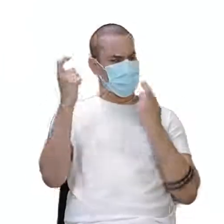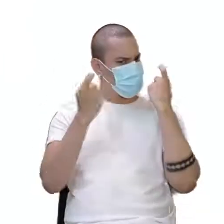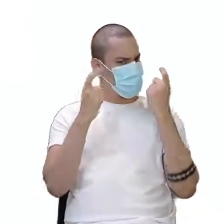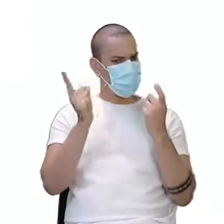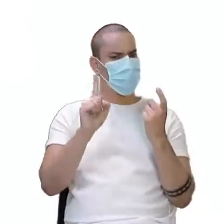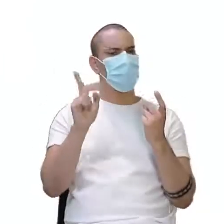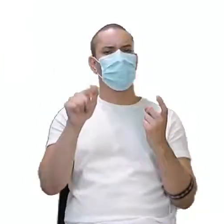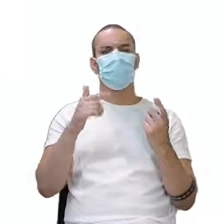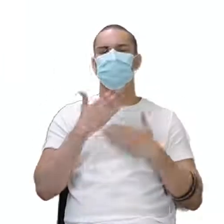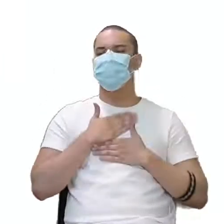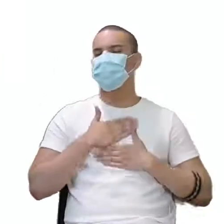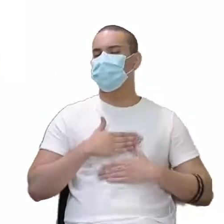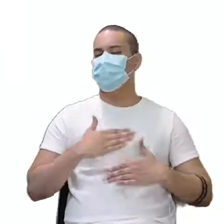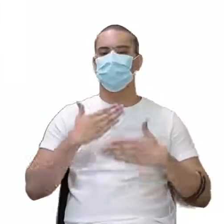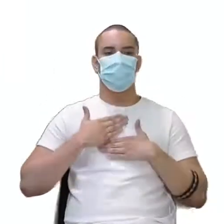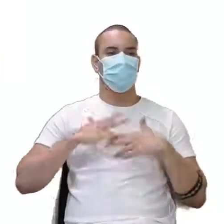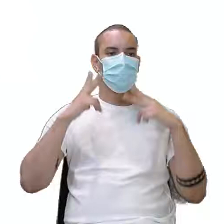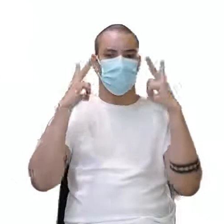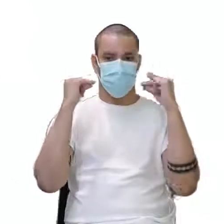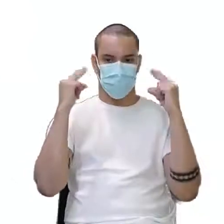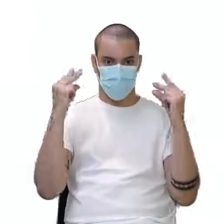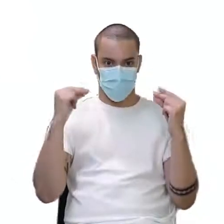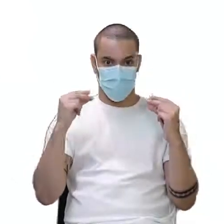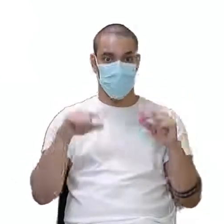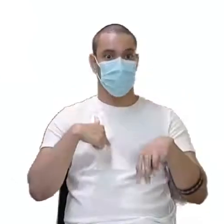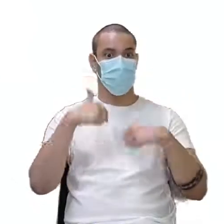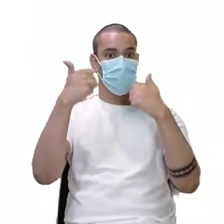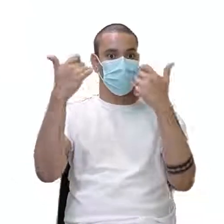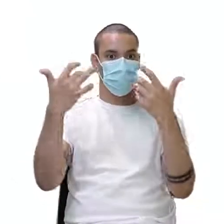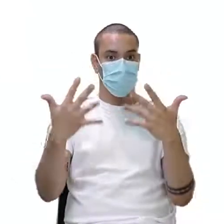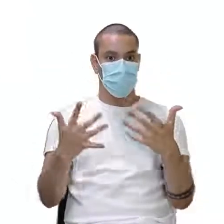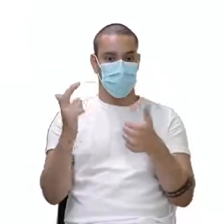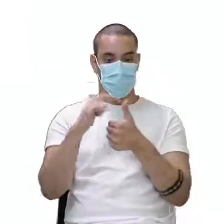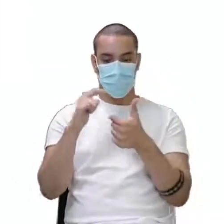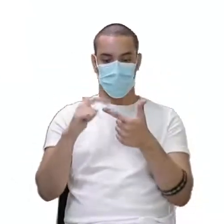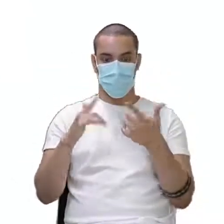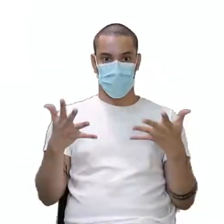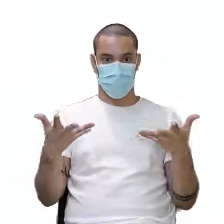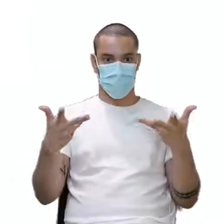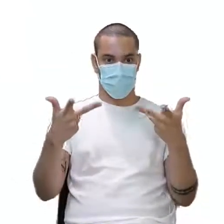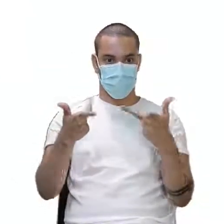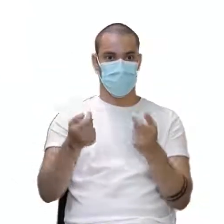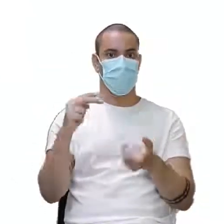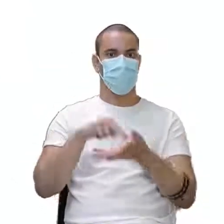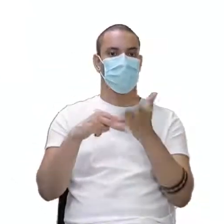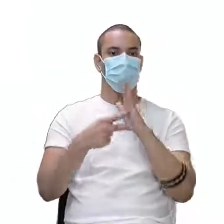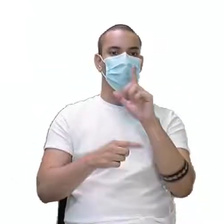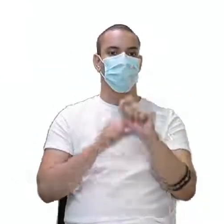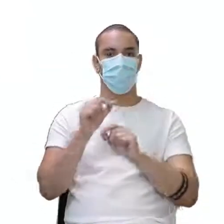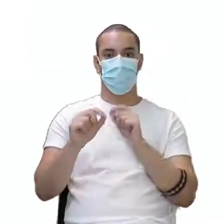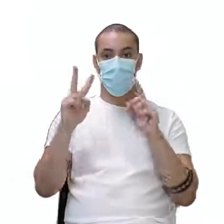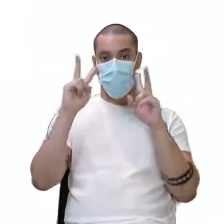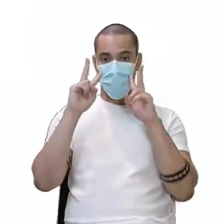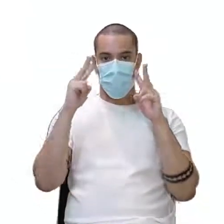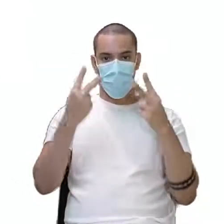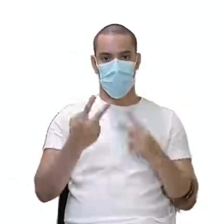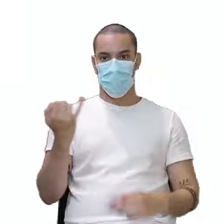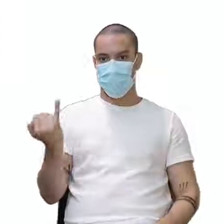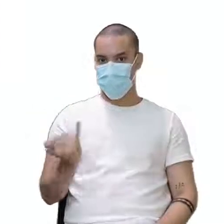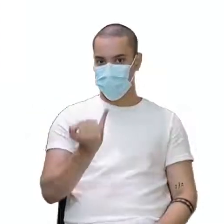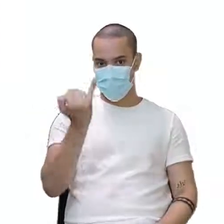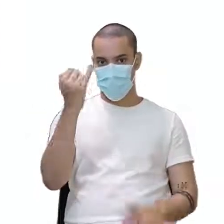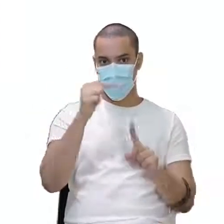que é um negócio bem tranquilo. Então nós vamos falar, temos duas habilidades para essa aula que são reconhecer a importância